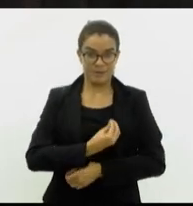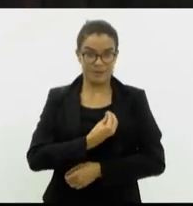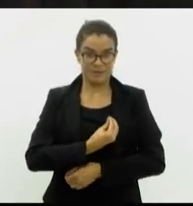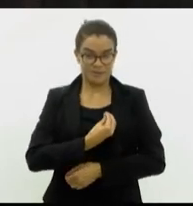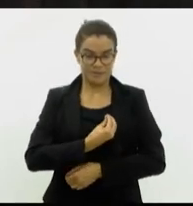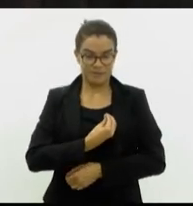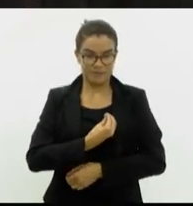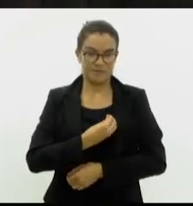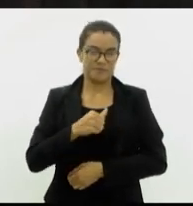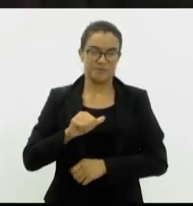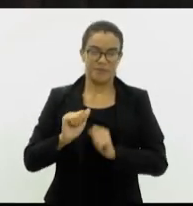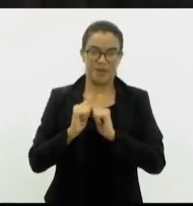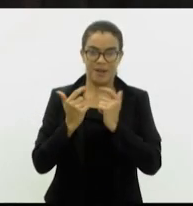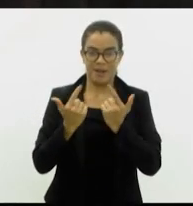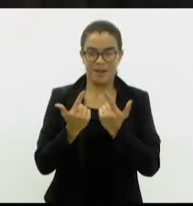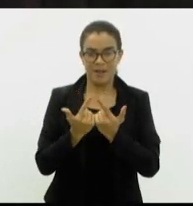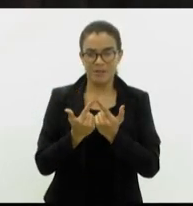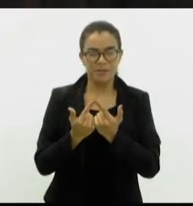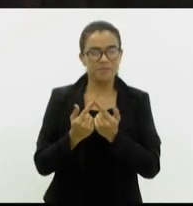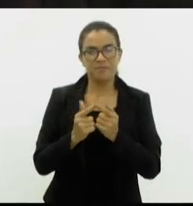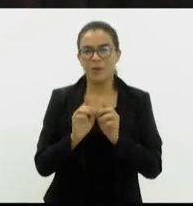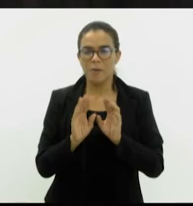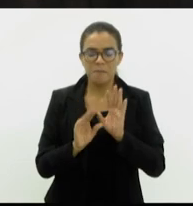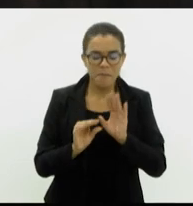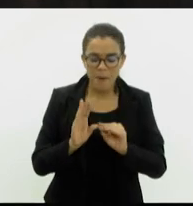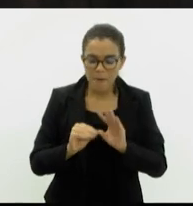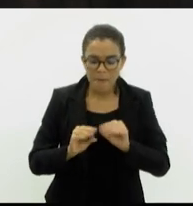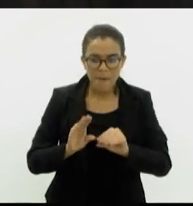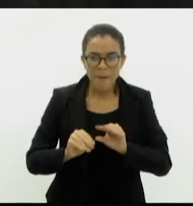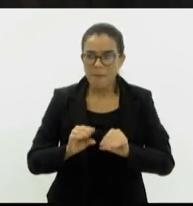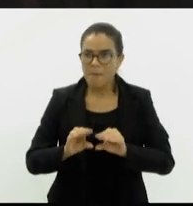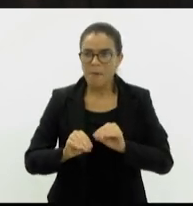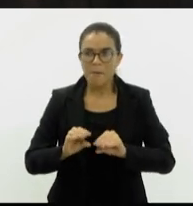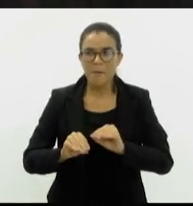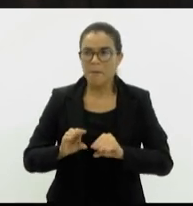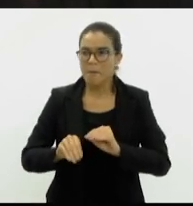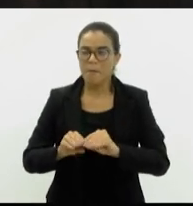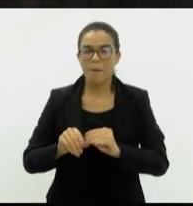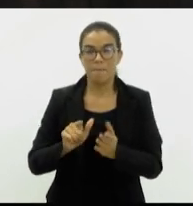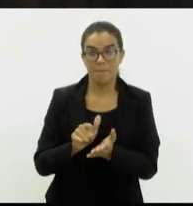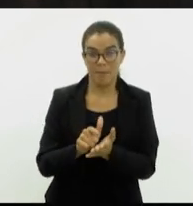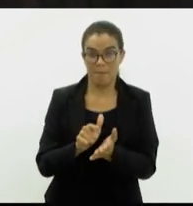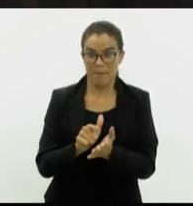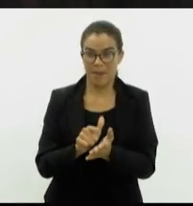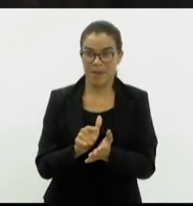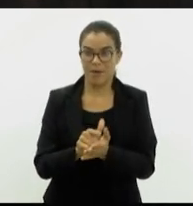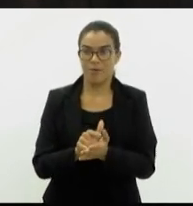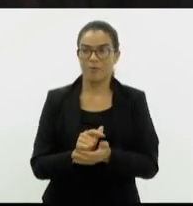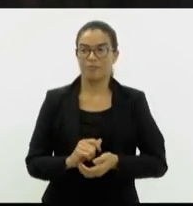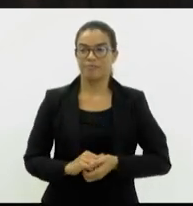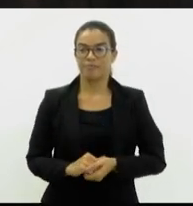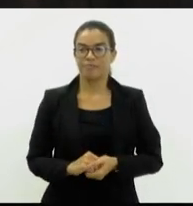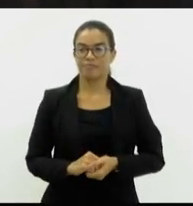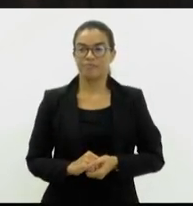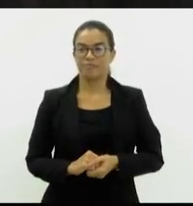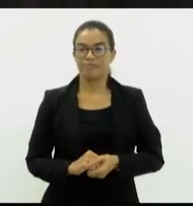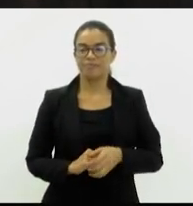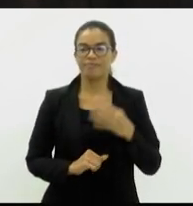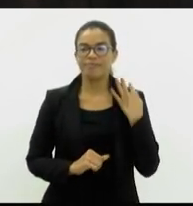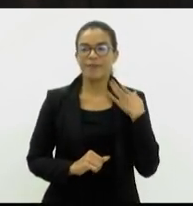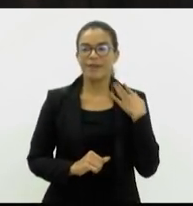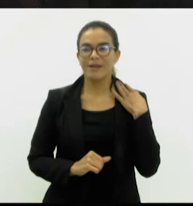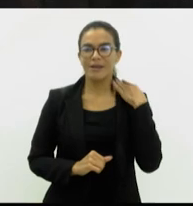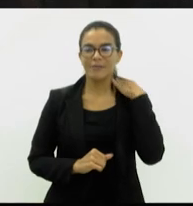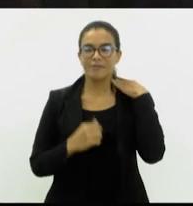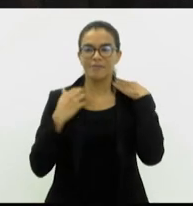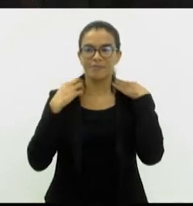eu mexi em alguns papéis meus e me deparei com a